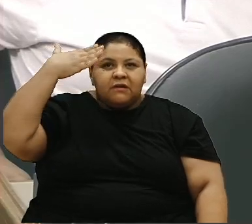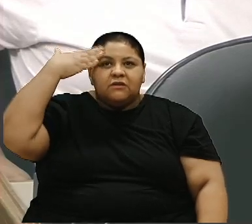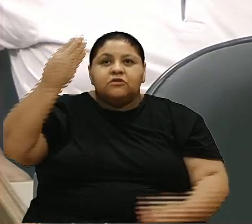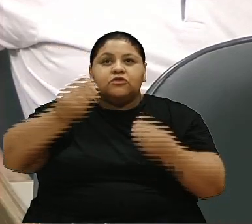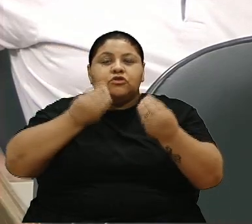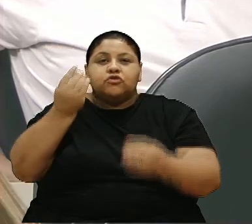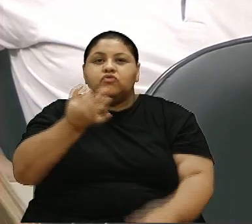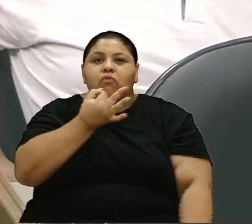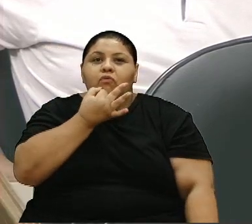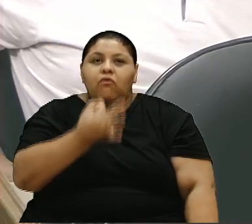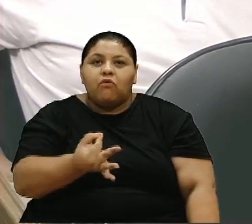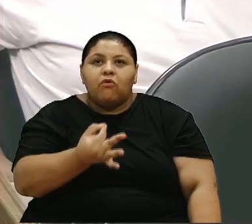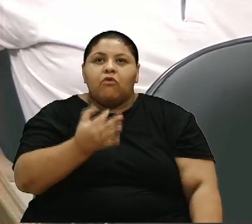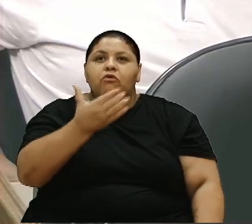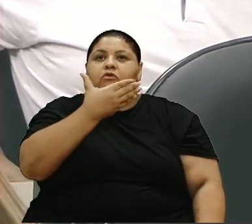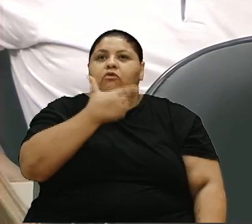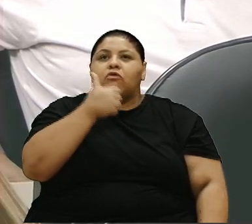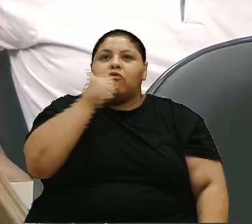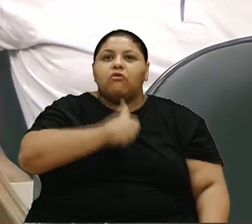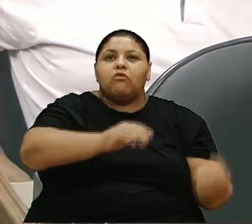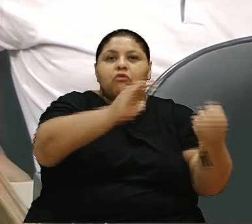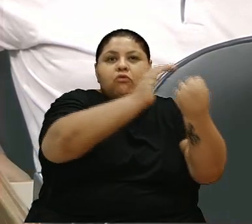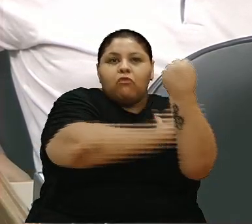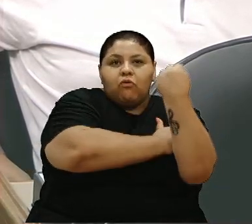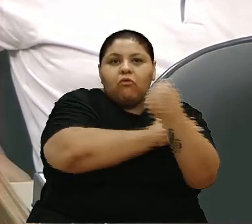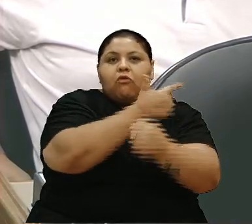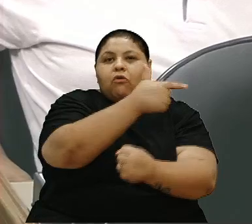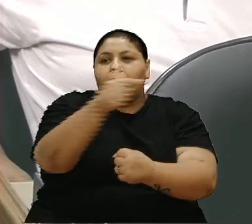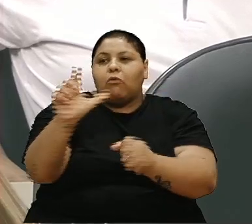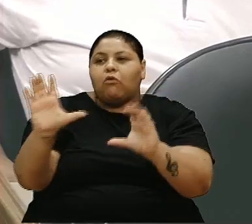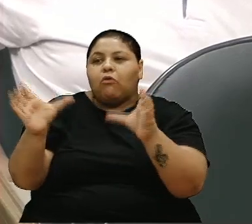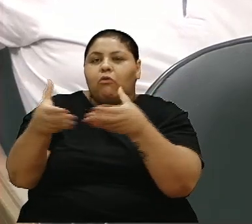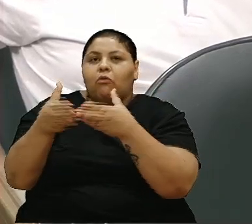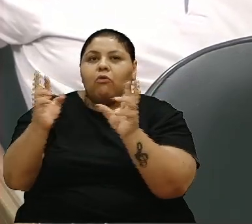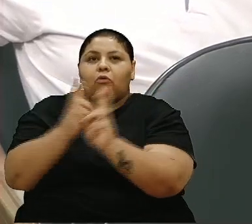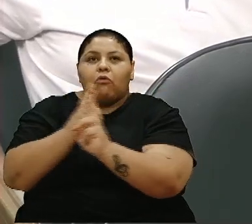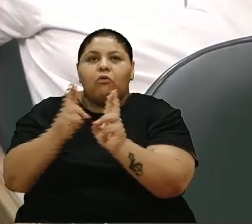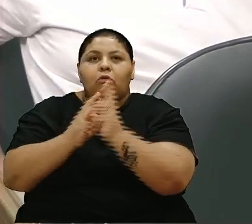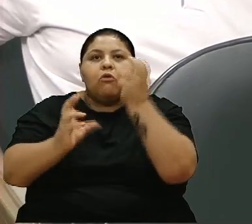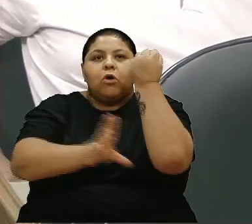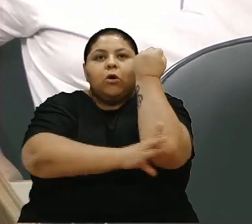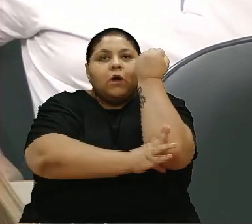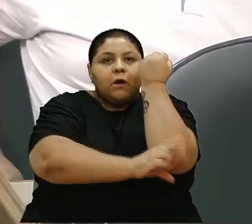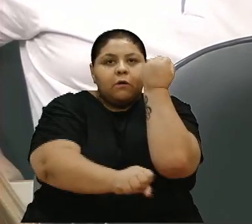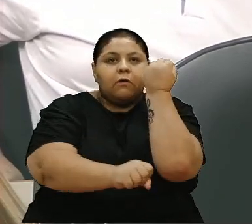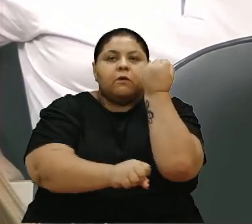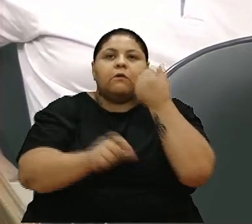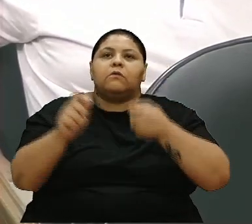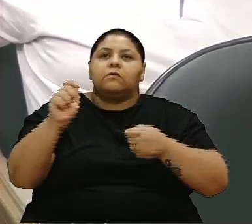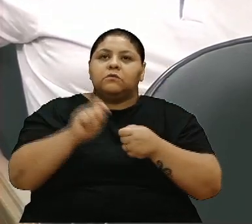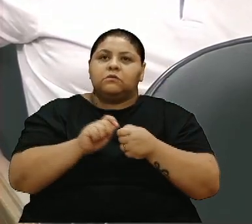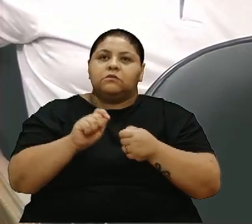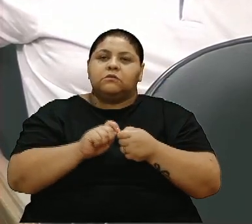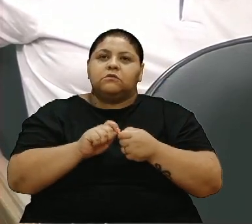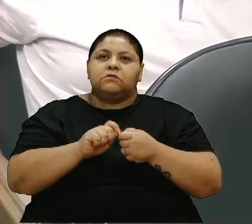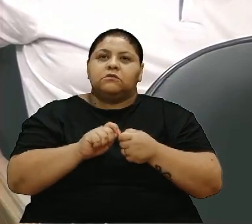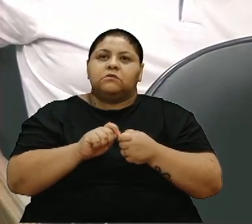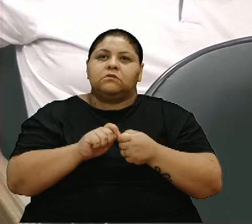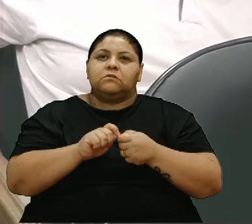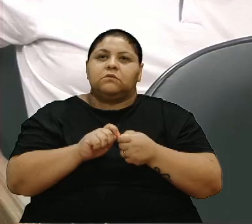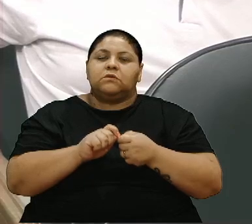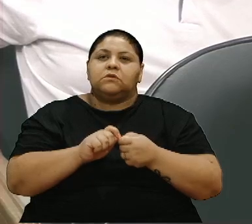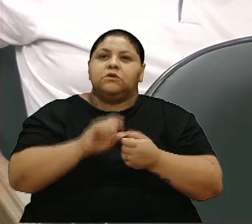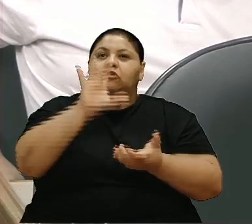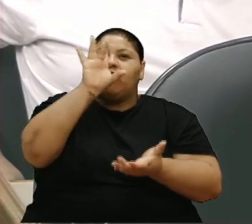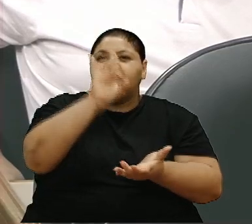o posicionamento de feministas, outros grupos em relação ao aborto feito, mesmo que regularizado a